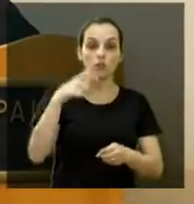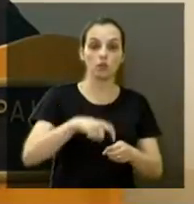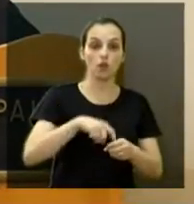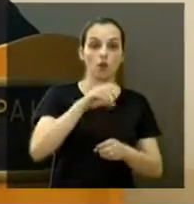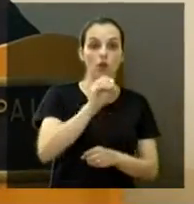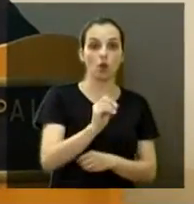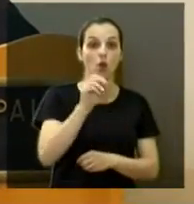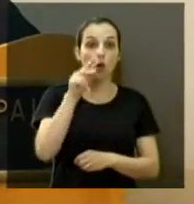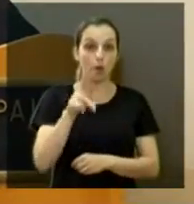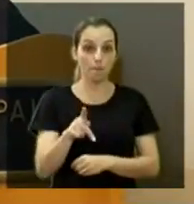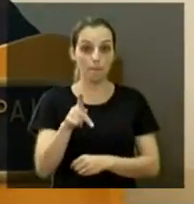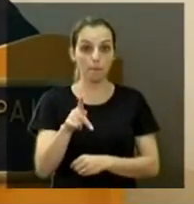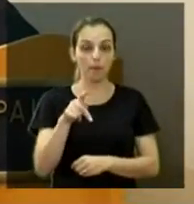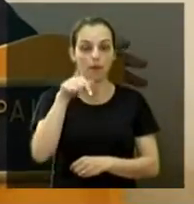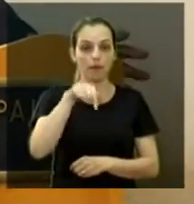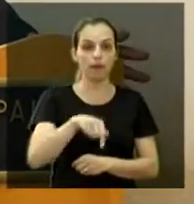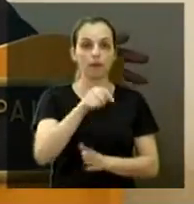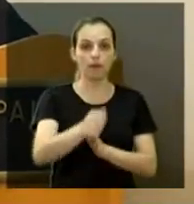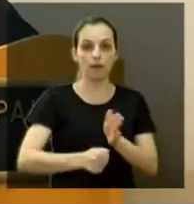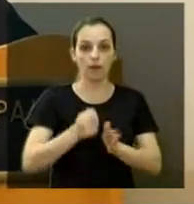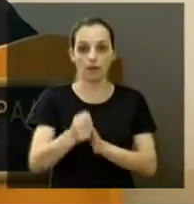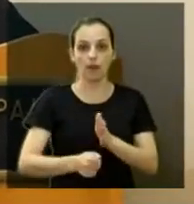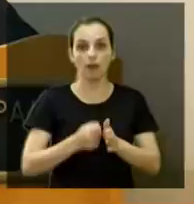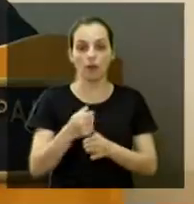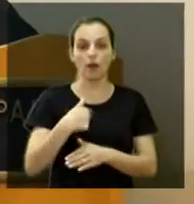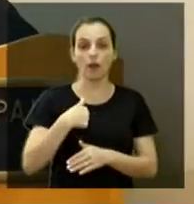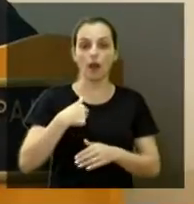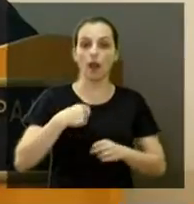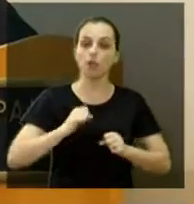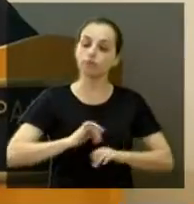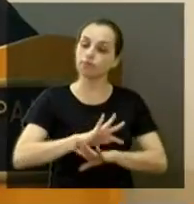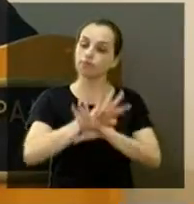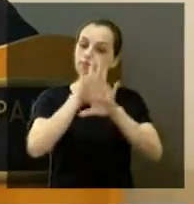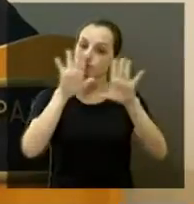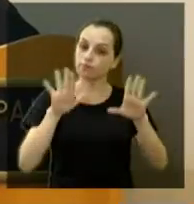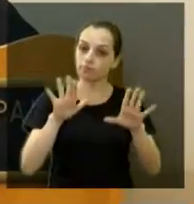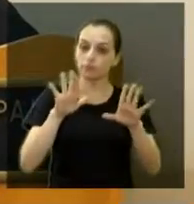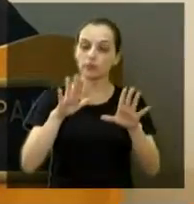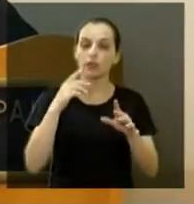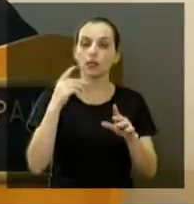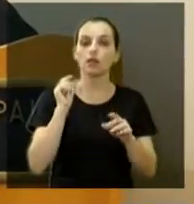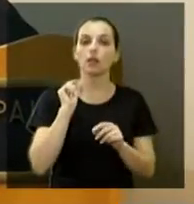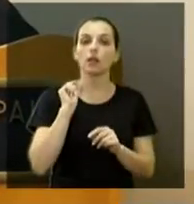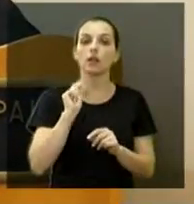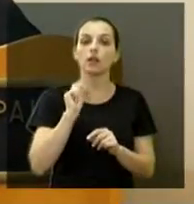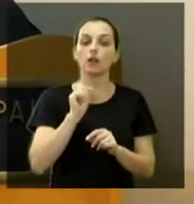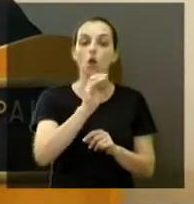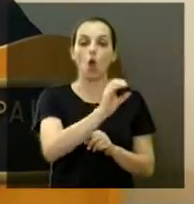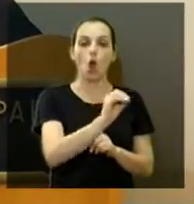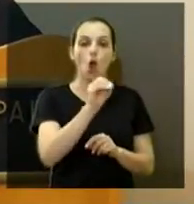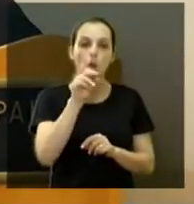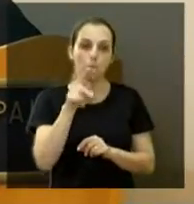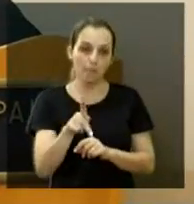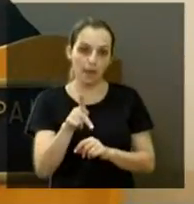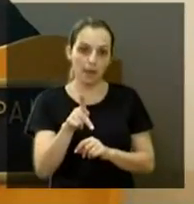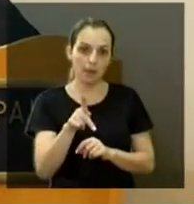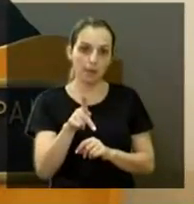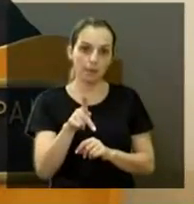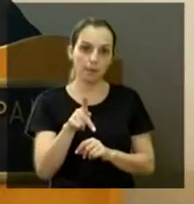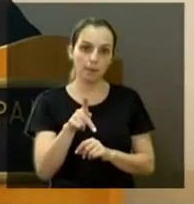da nossa cidade. Isso eu falo com toda a transparência, que o orçamento participativo, o que leva a